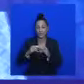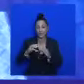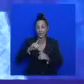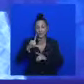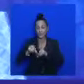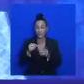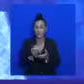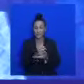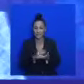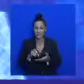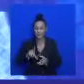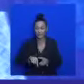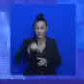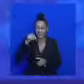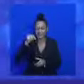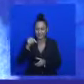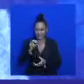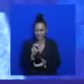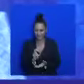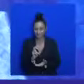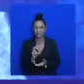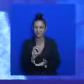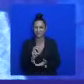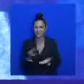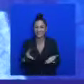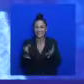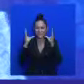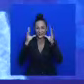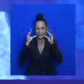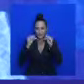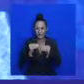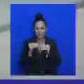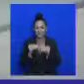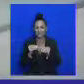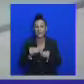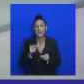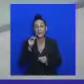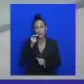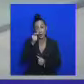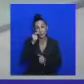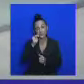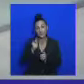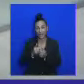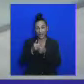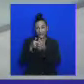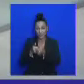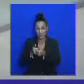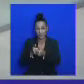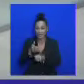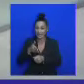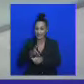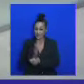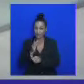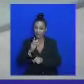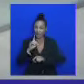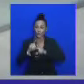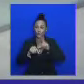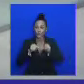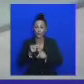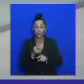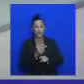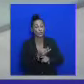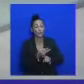sorteio da Quina. E deste globo sortearemos as 5 dezenas desta noite. E para conferir e validar o nosso sorteio, eu conto com a